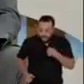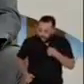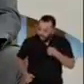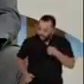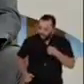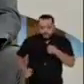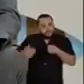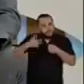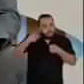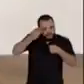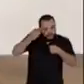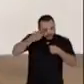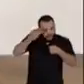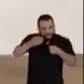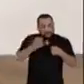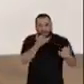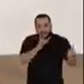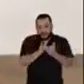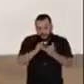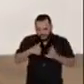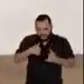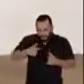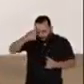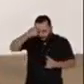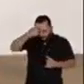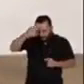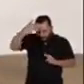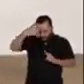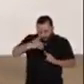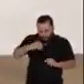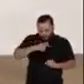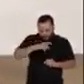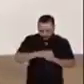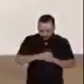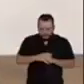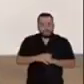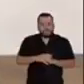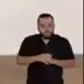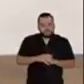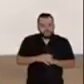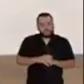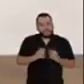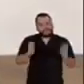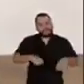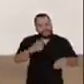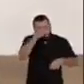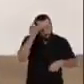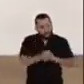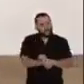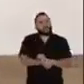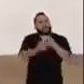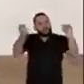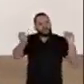para você experimentar o perdão você tem consciência que tem culpa e é isso que eu acho que pode libertar uma pessoa quando